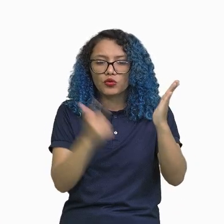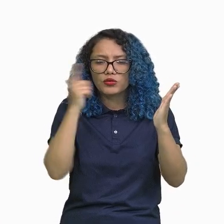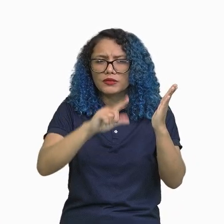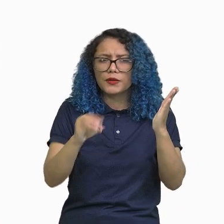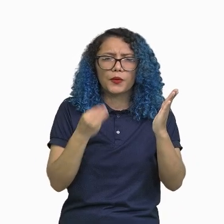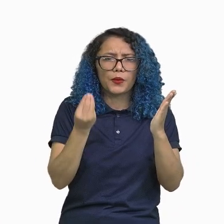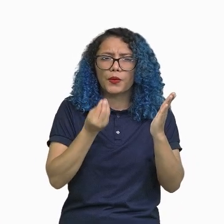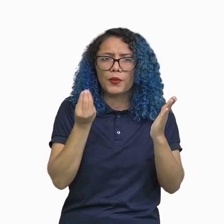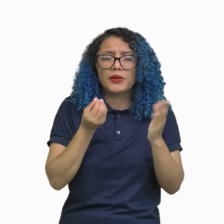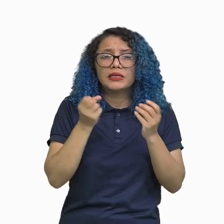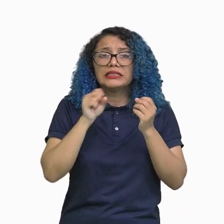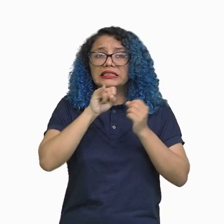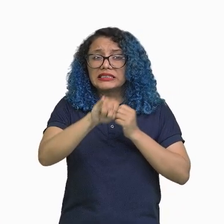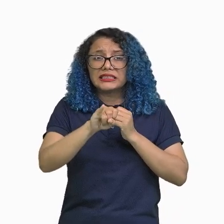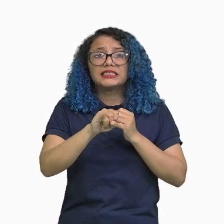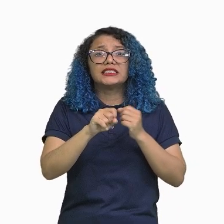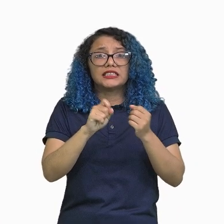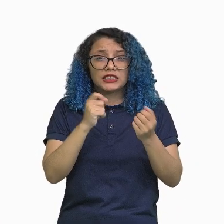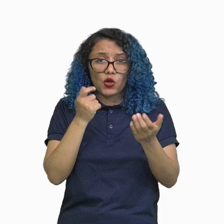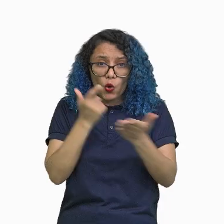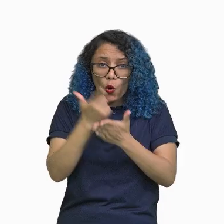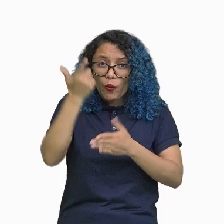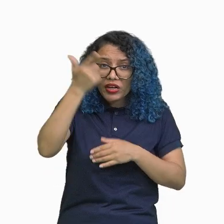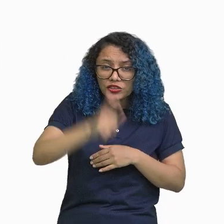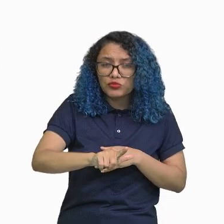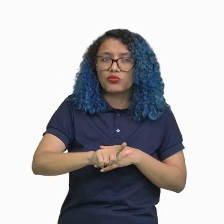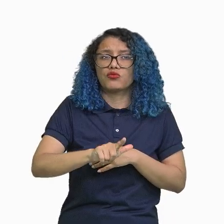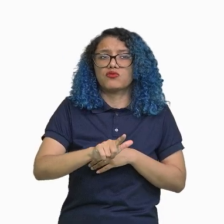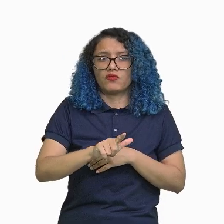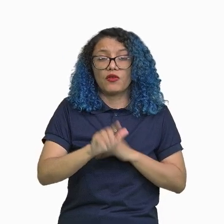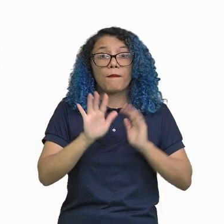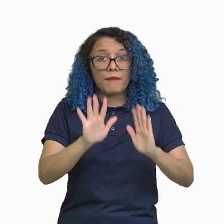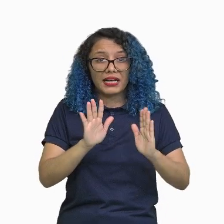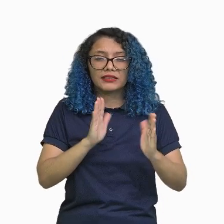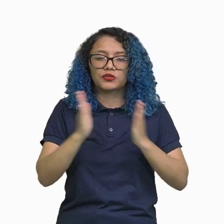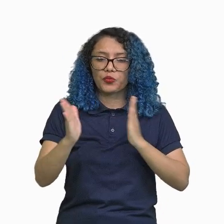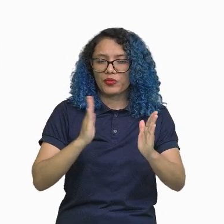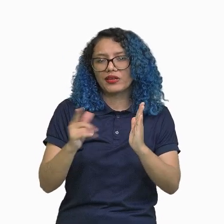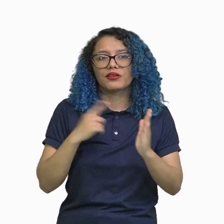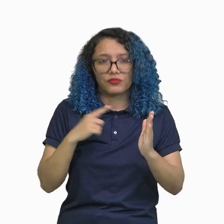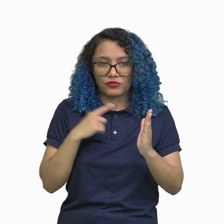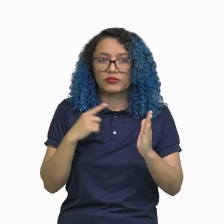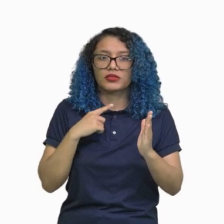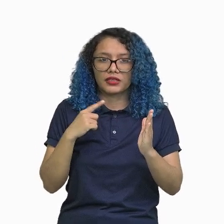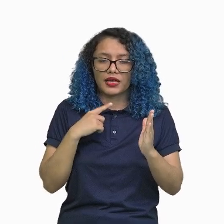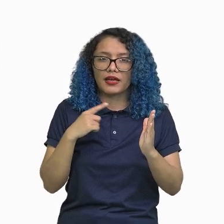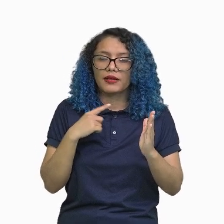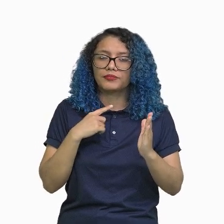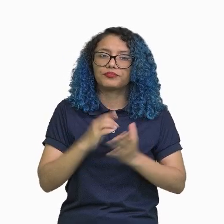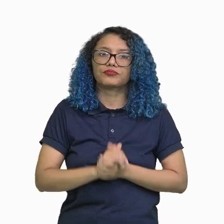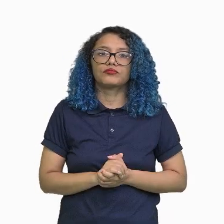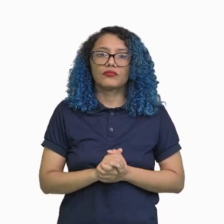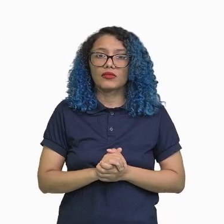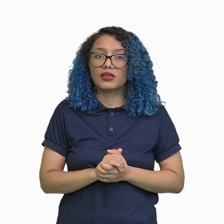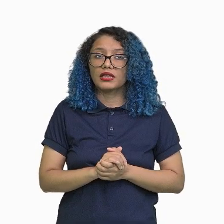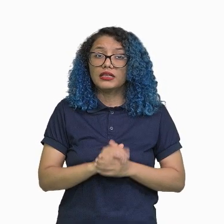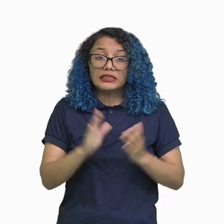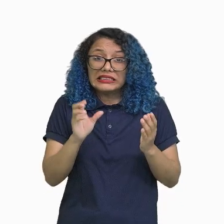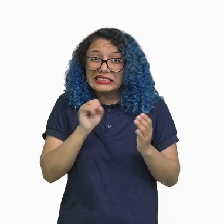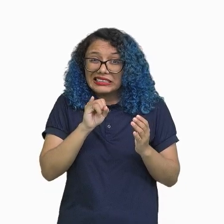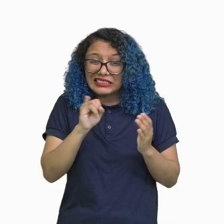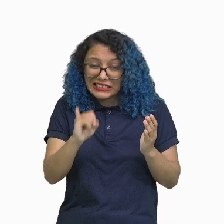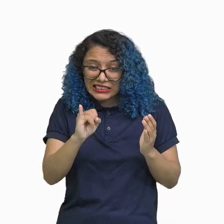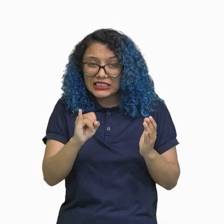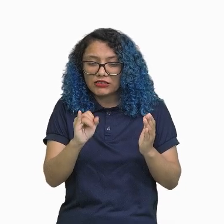você fizer uma outra compra nela e às vezes, gente, dentro de determinado tempo. Não pode passar muito tempo, não, para que